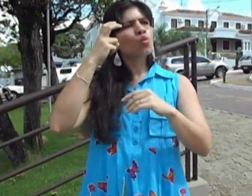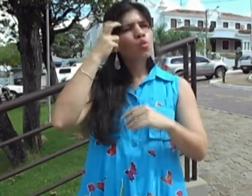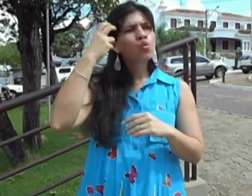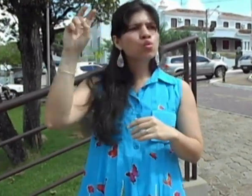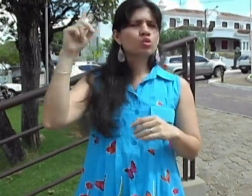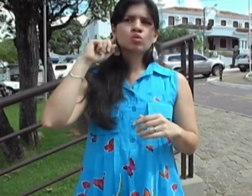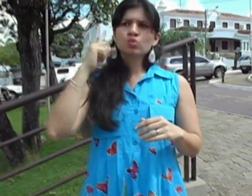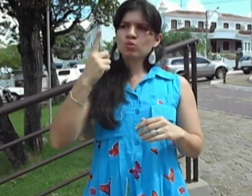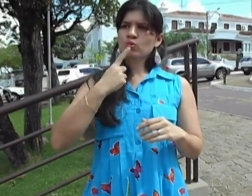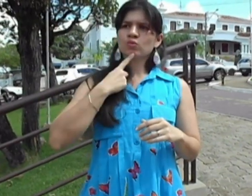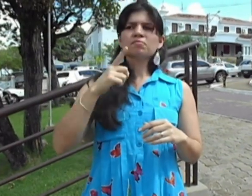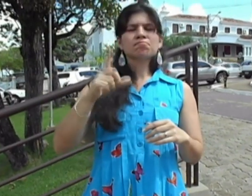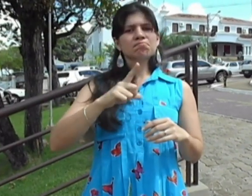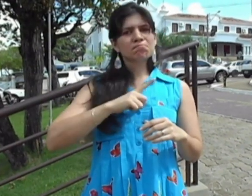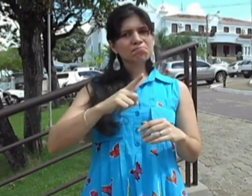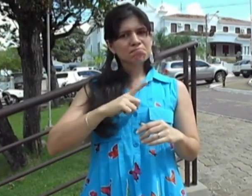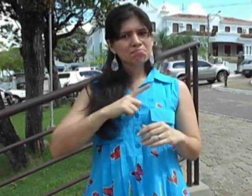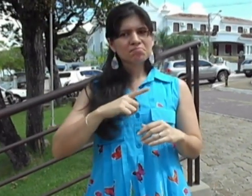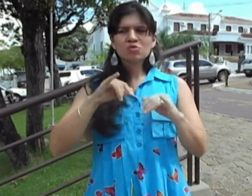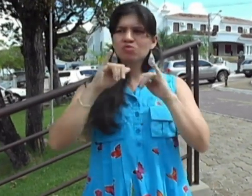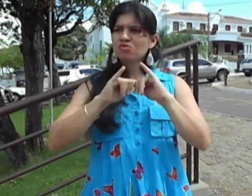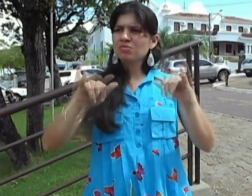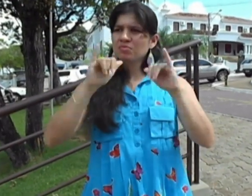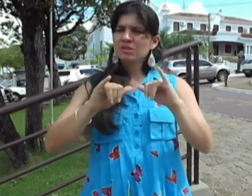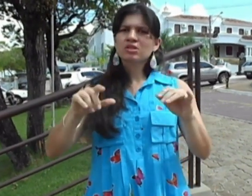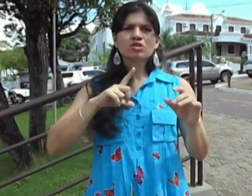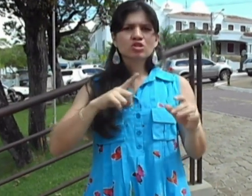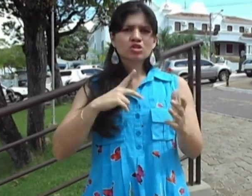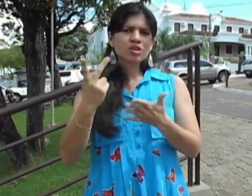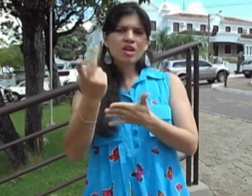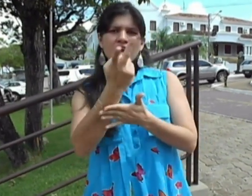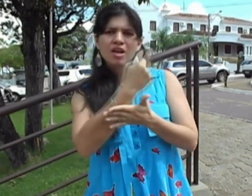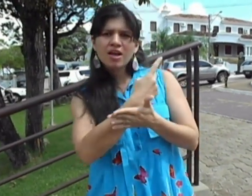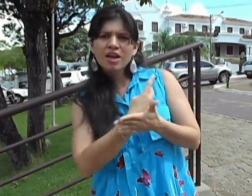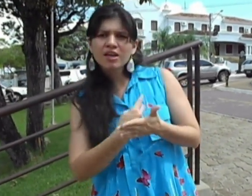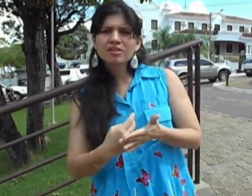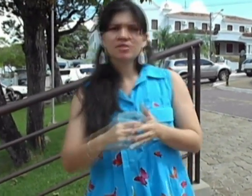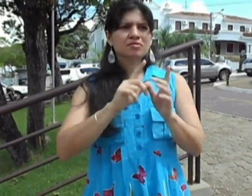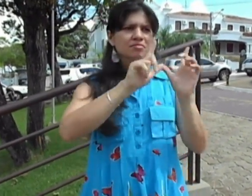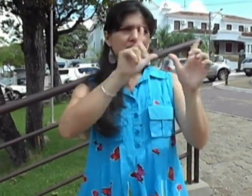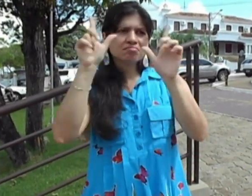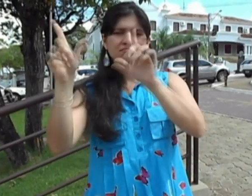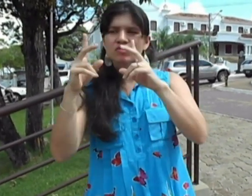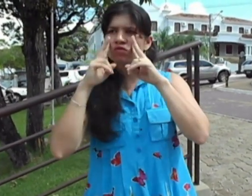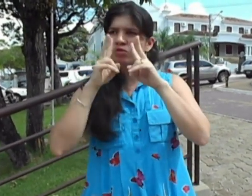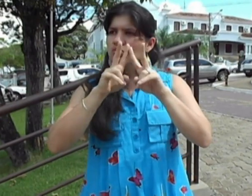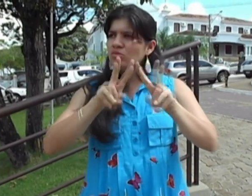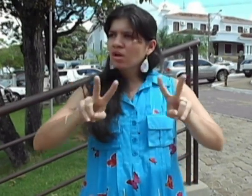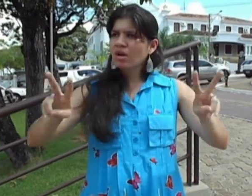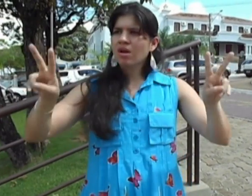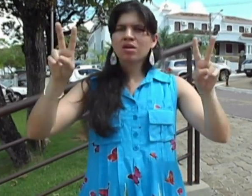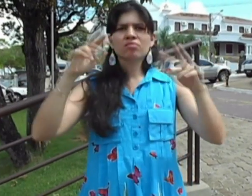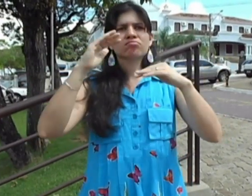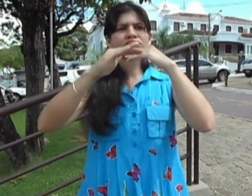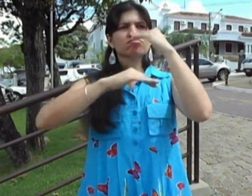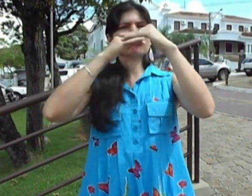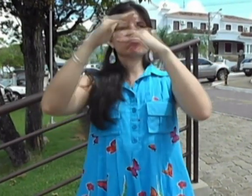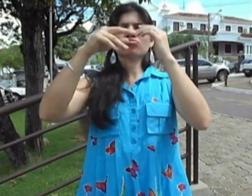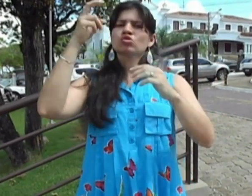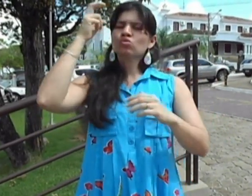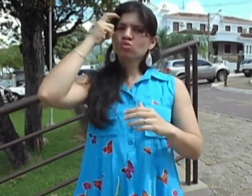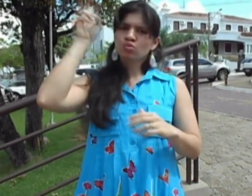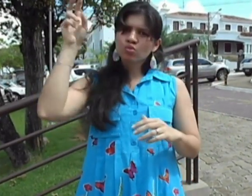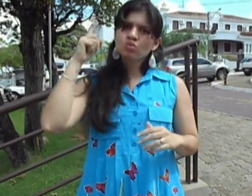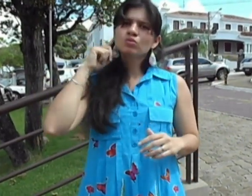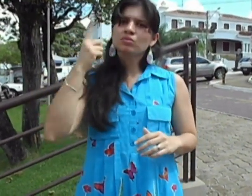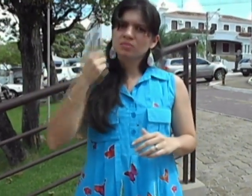a cultura surda, divulgar as artes, né? Através da arte visual, entender que esse